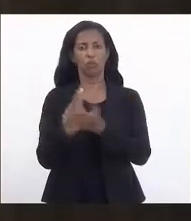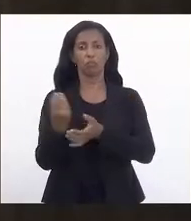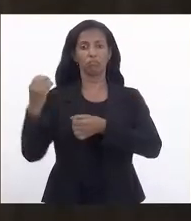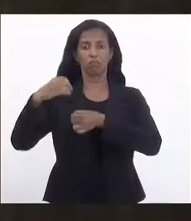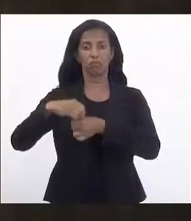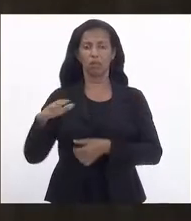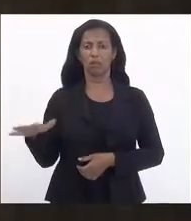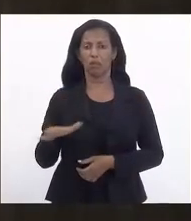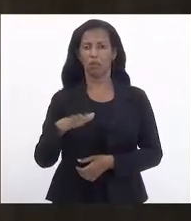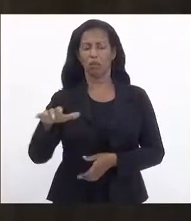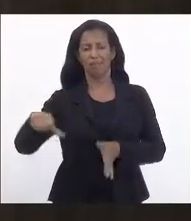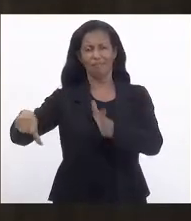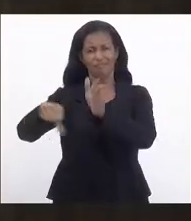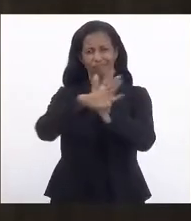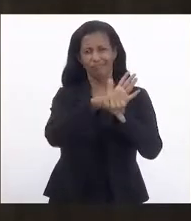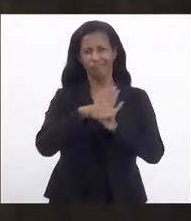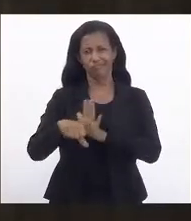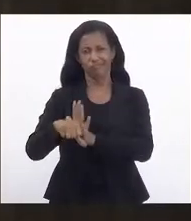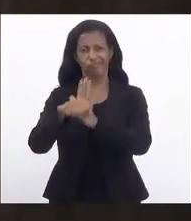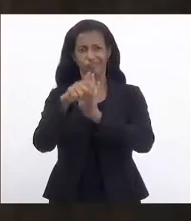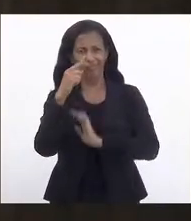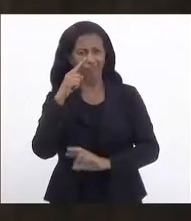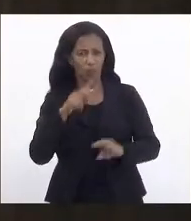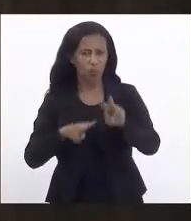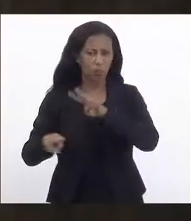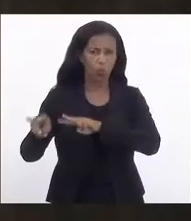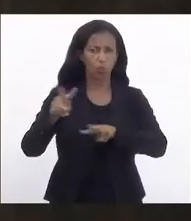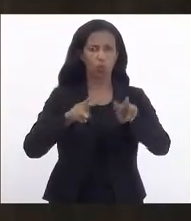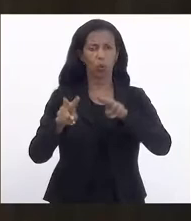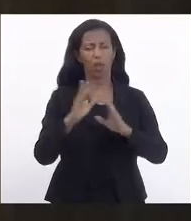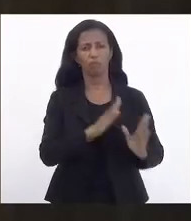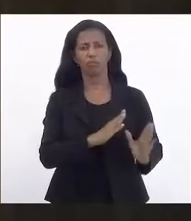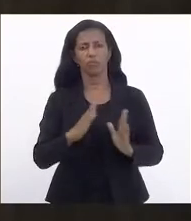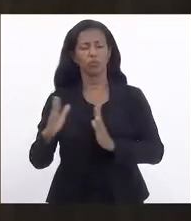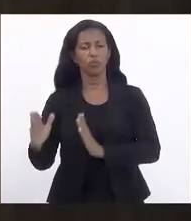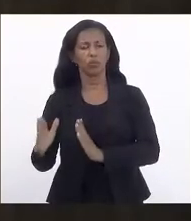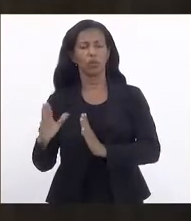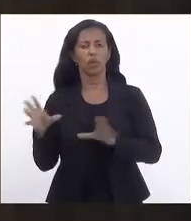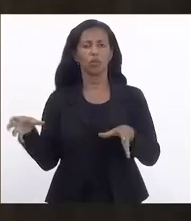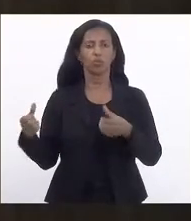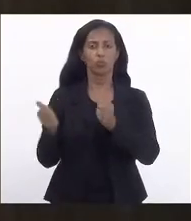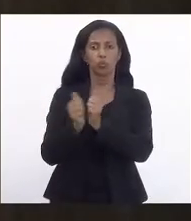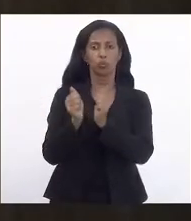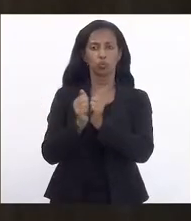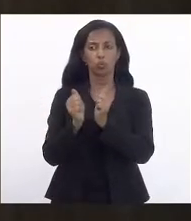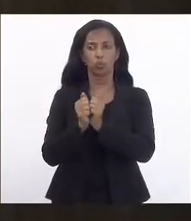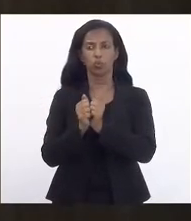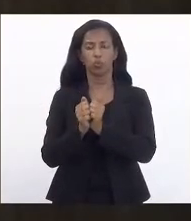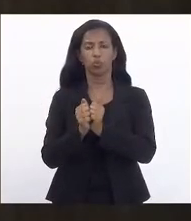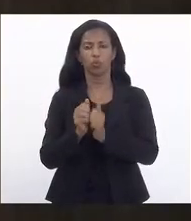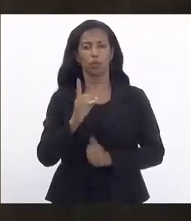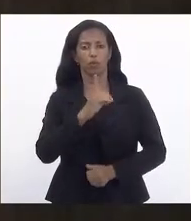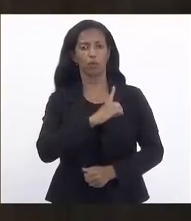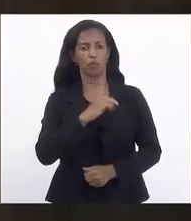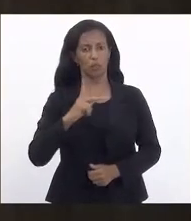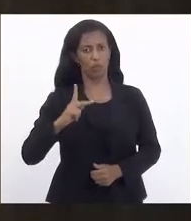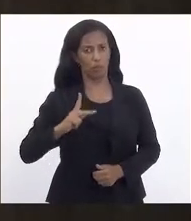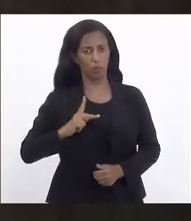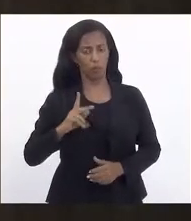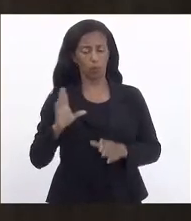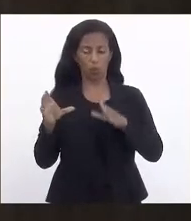das ilegalidades que pudemos constatar durante a diligência conjunta entre a defensoria pública